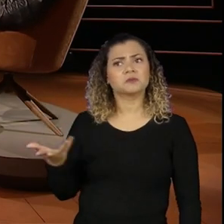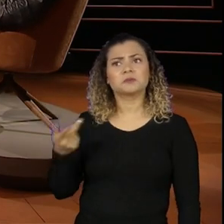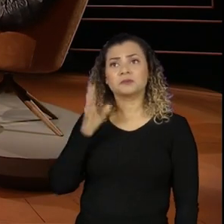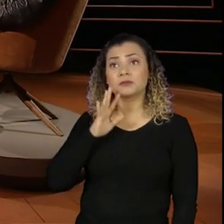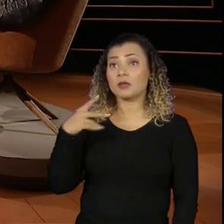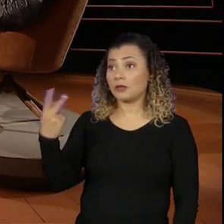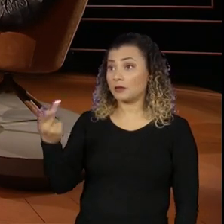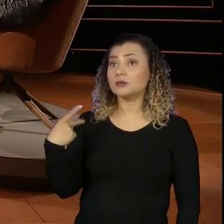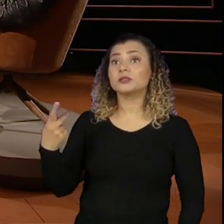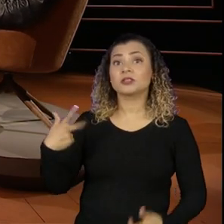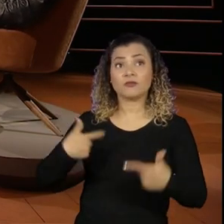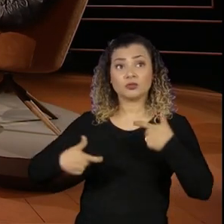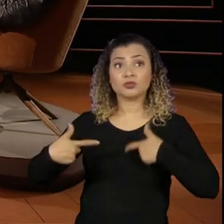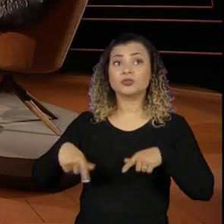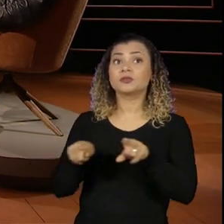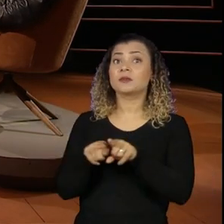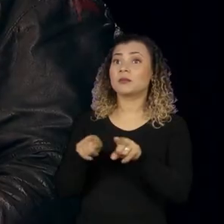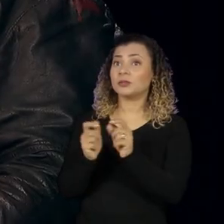tiro junto, é verdade.